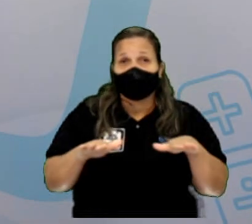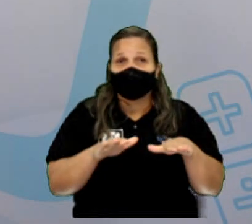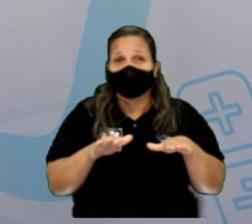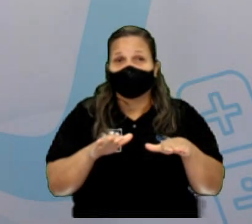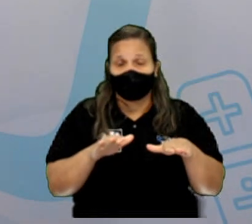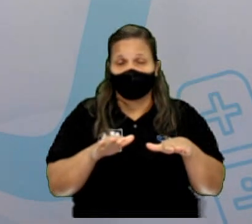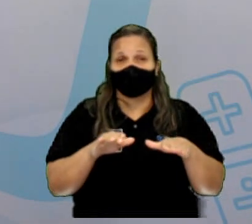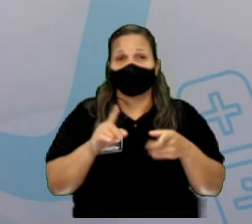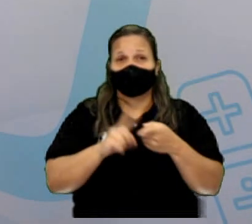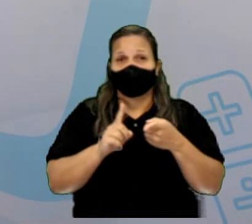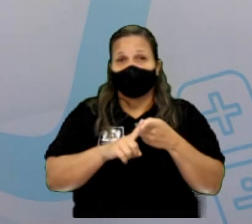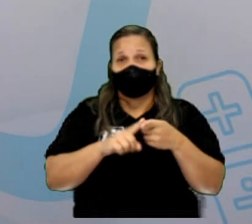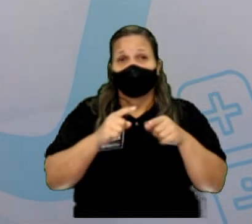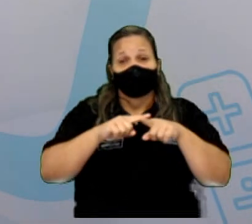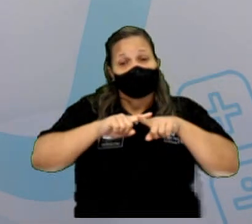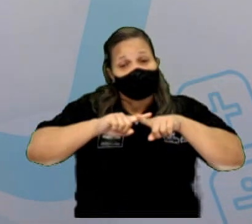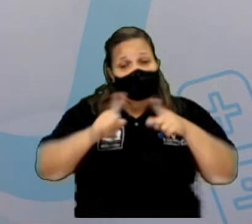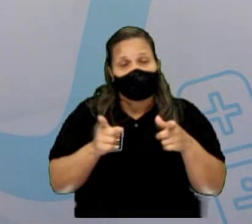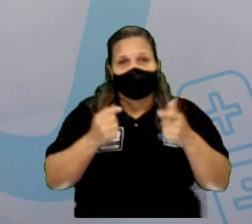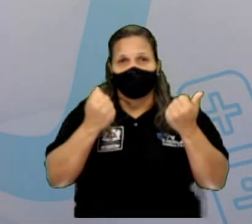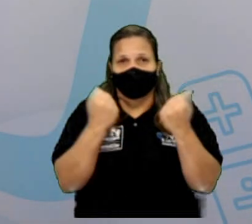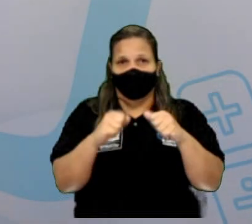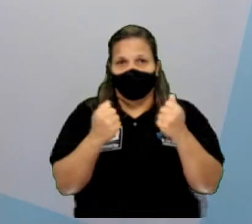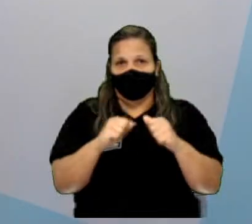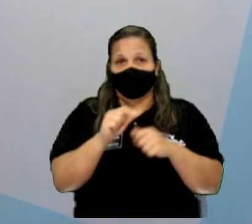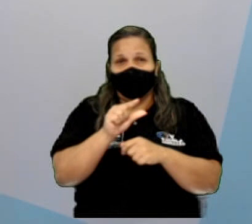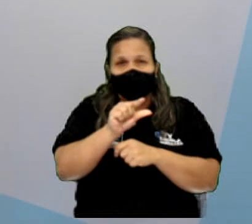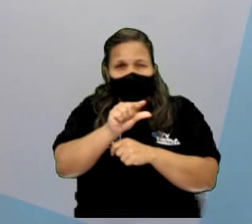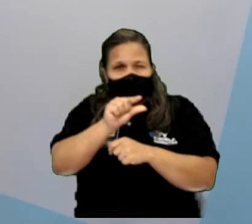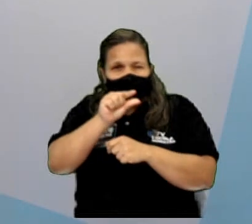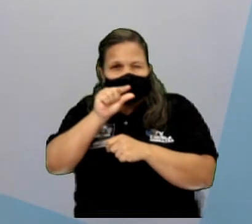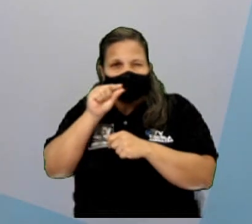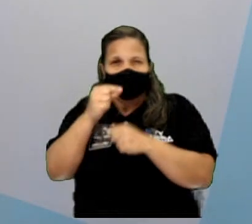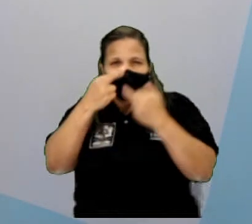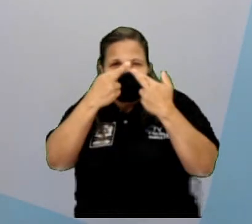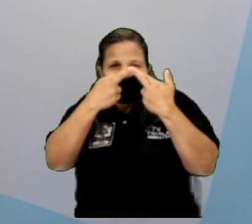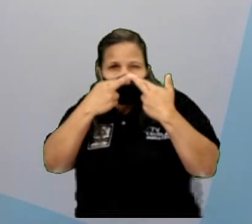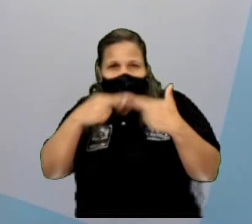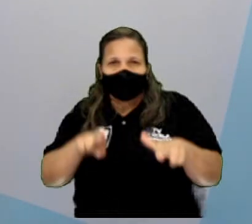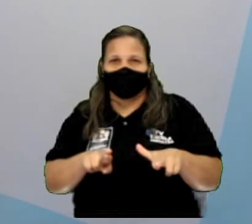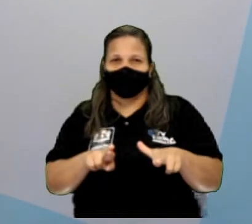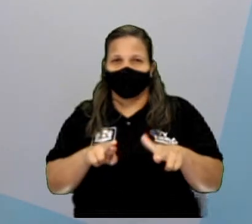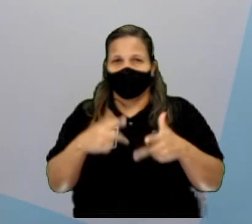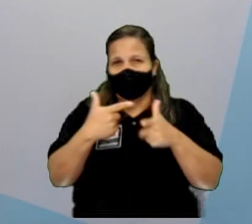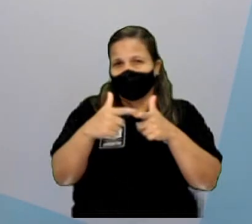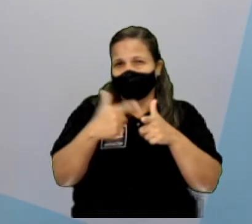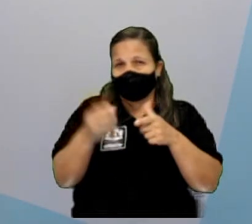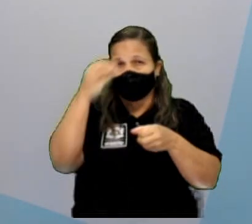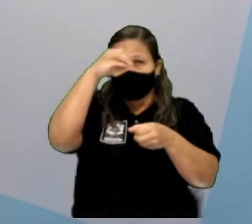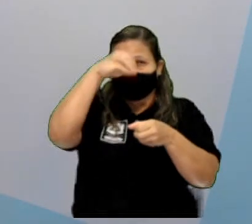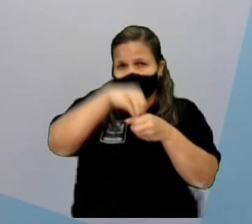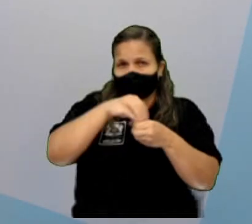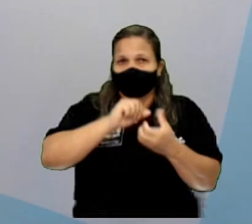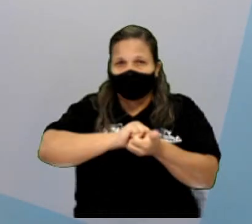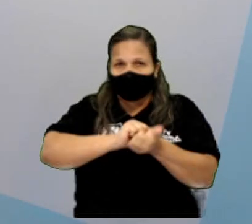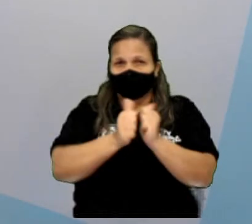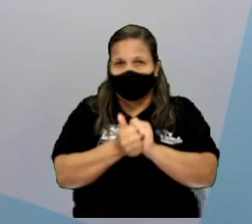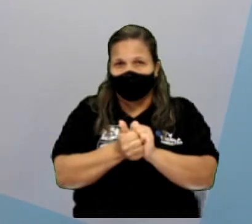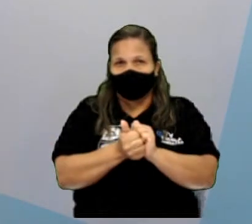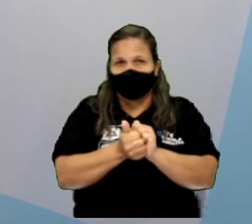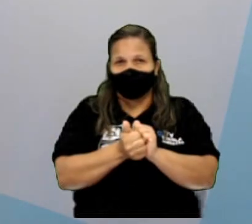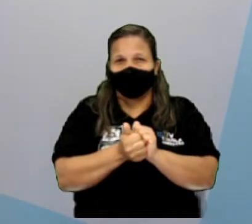saber escolher as melhores respostas para os problemas que me apresentam dentro da dinâmica de jogo. É